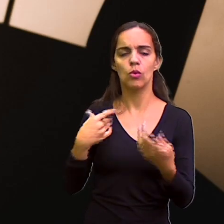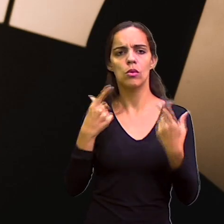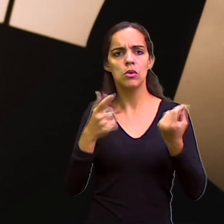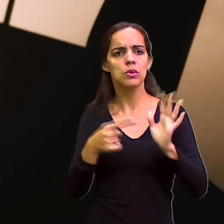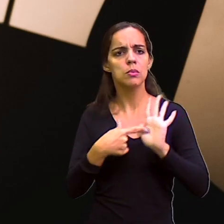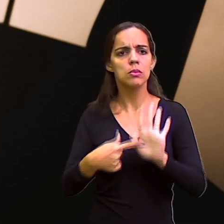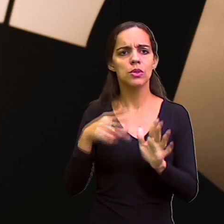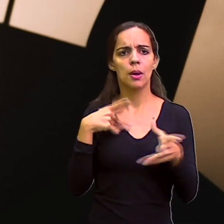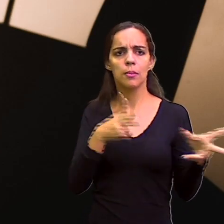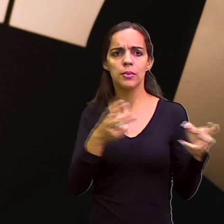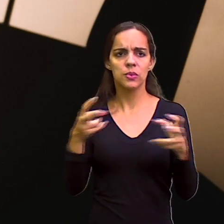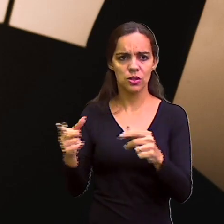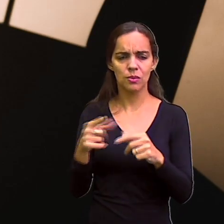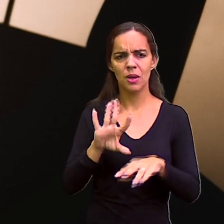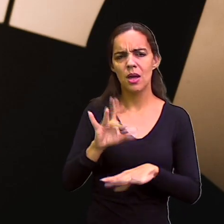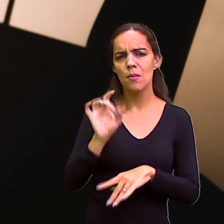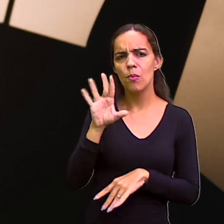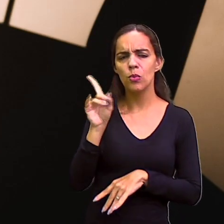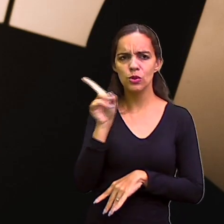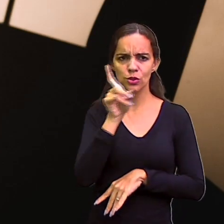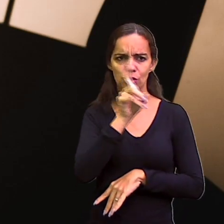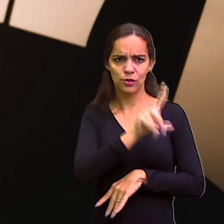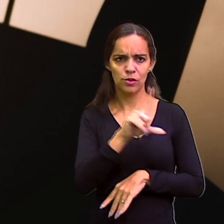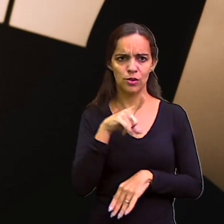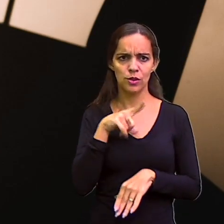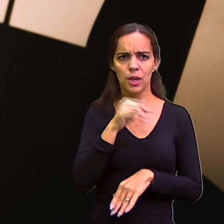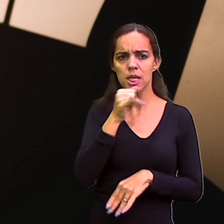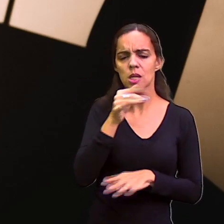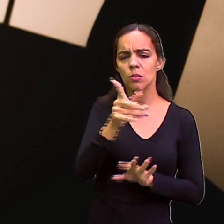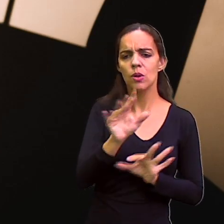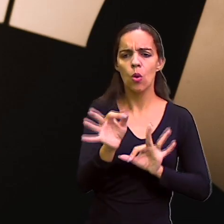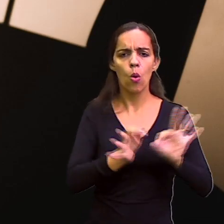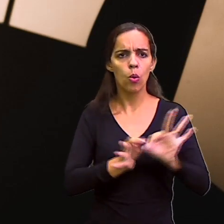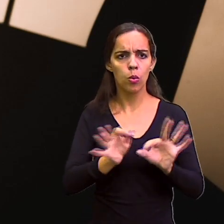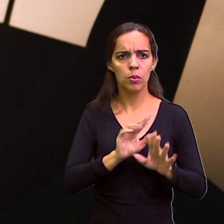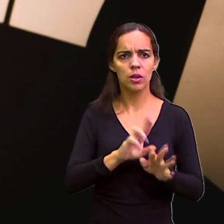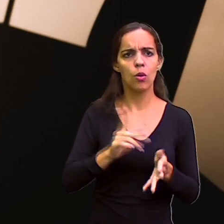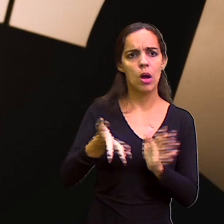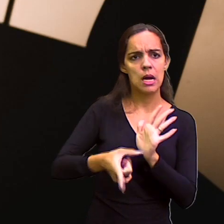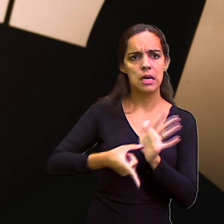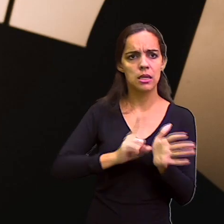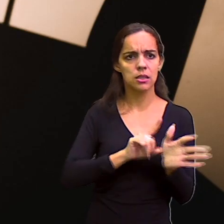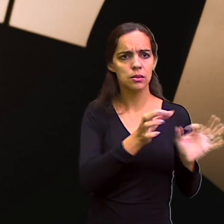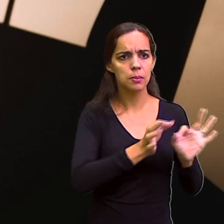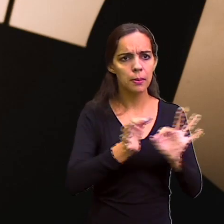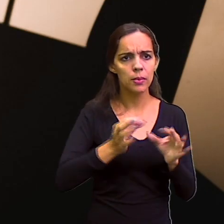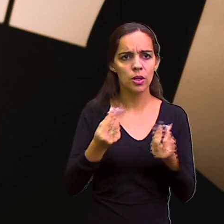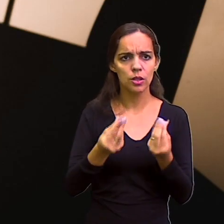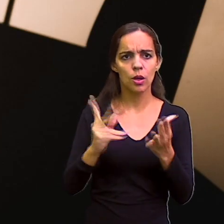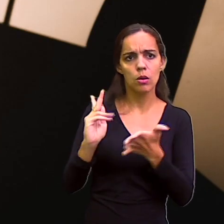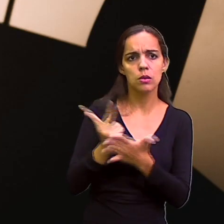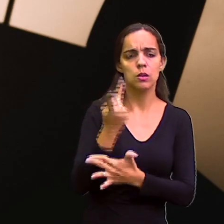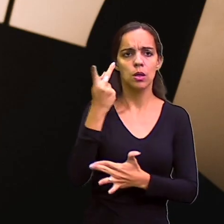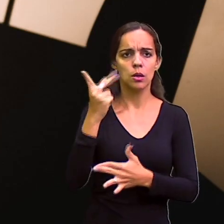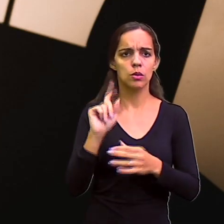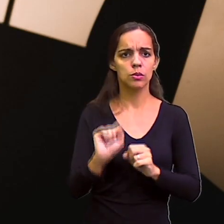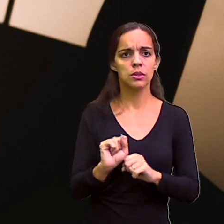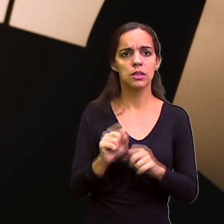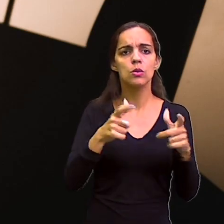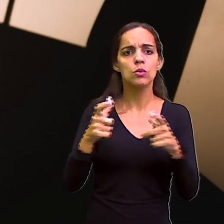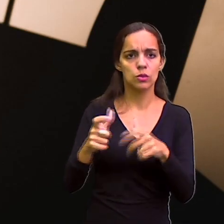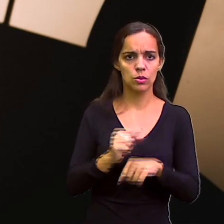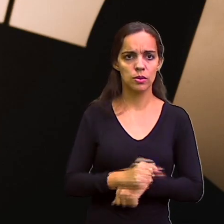de sombra no mundo árabe é chamado de pano dos sonhos. A tela é o lugar onde tudo acontecerá